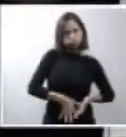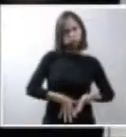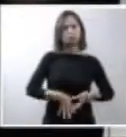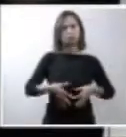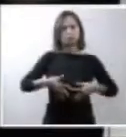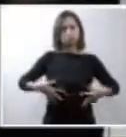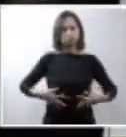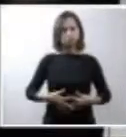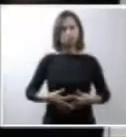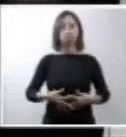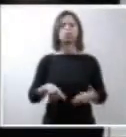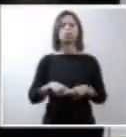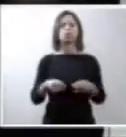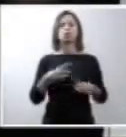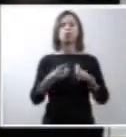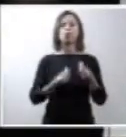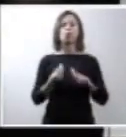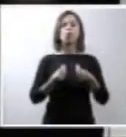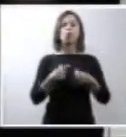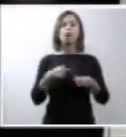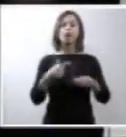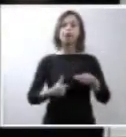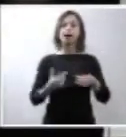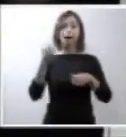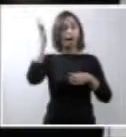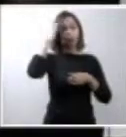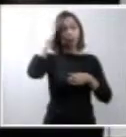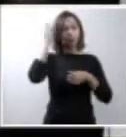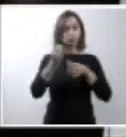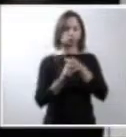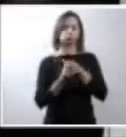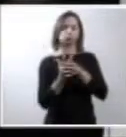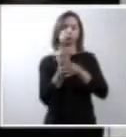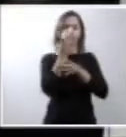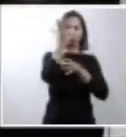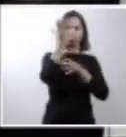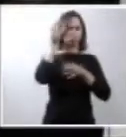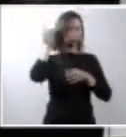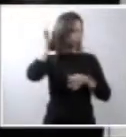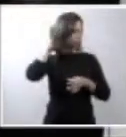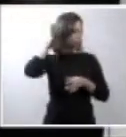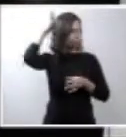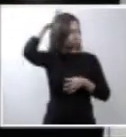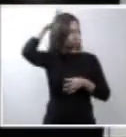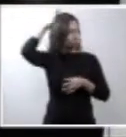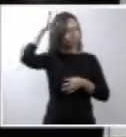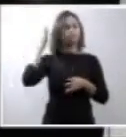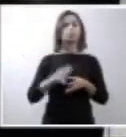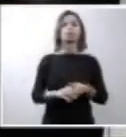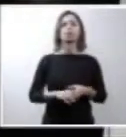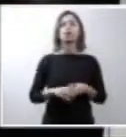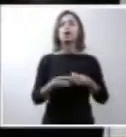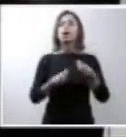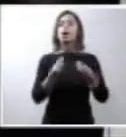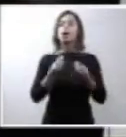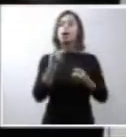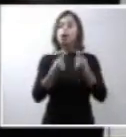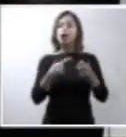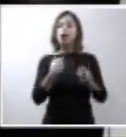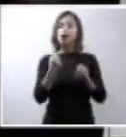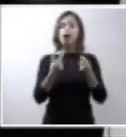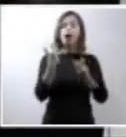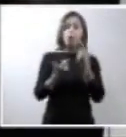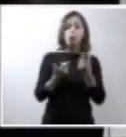embrião, e outro sobe na porção cefálica. Esse é um conjunto que, nos casos de anencefalia,